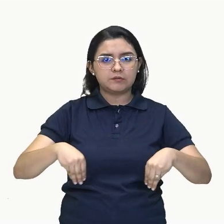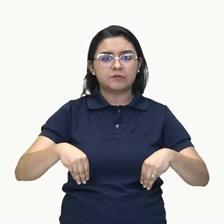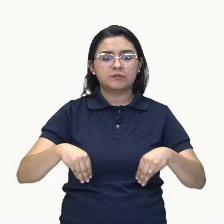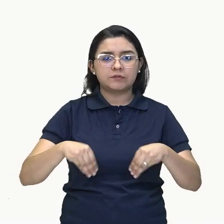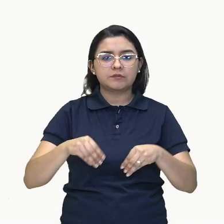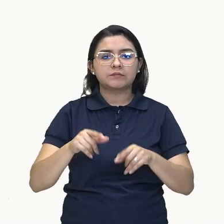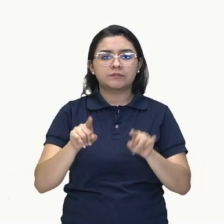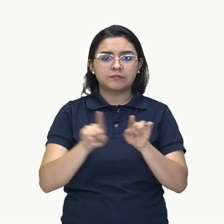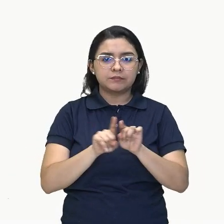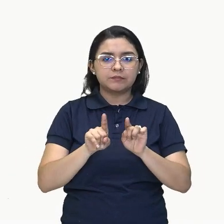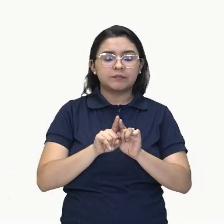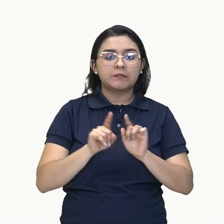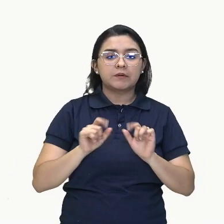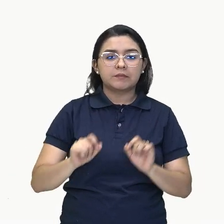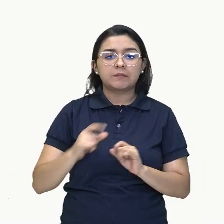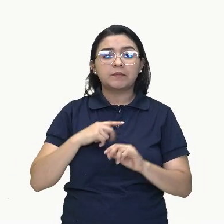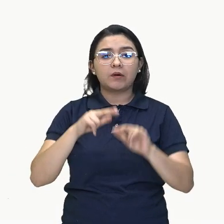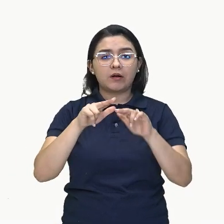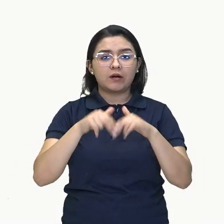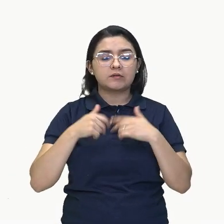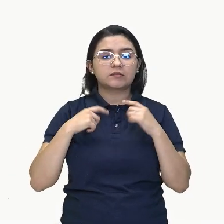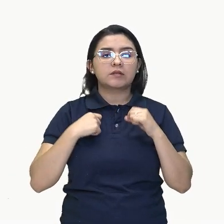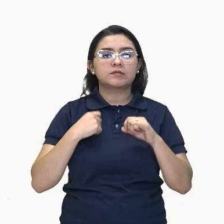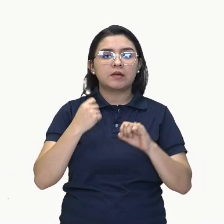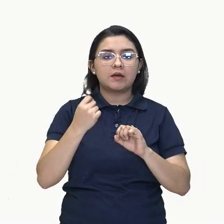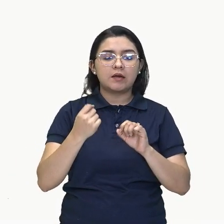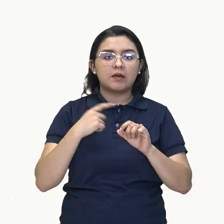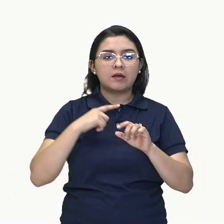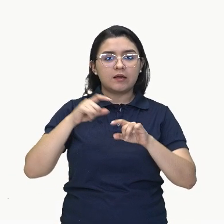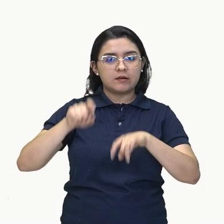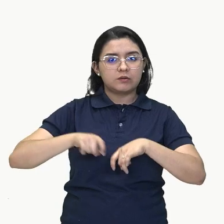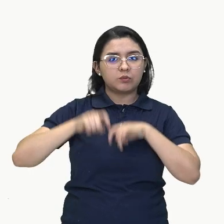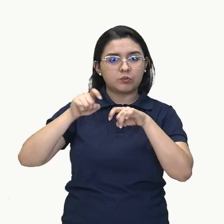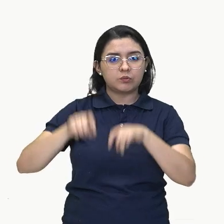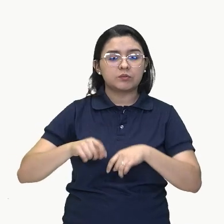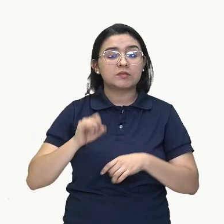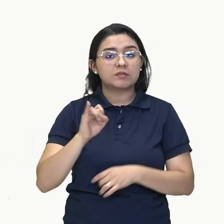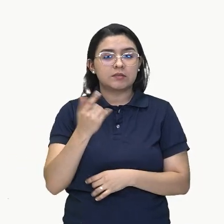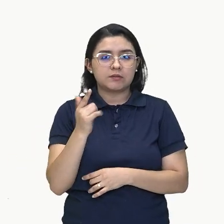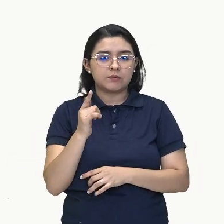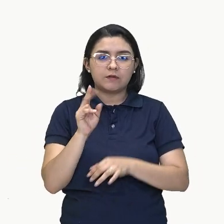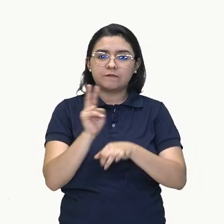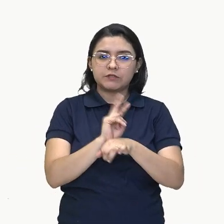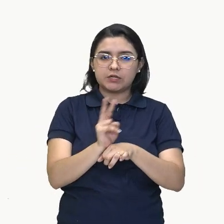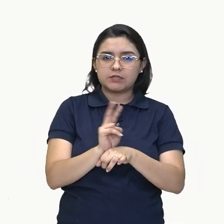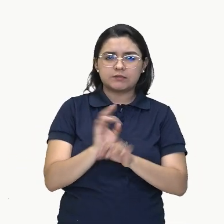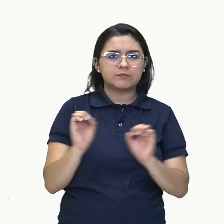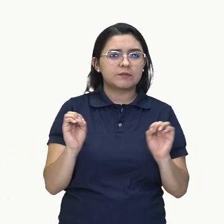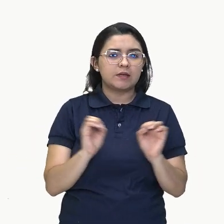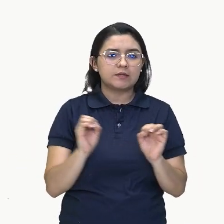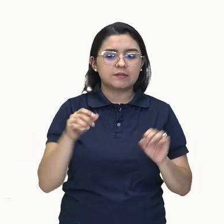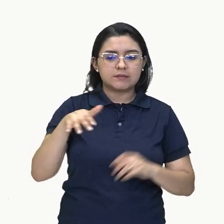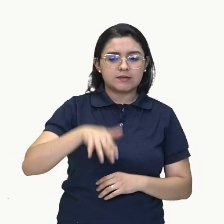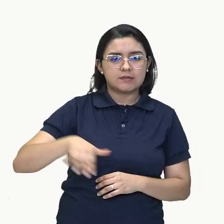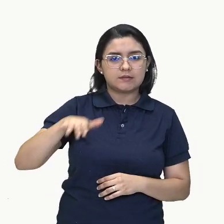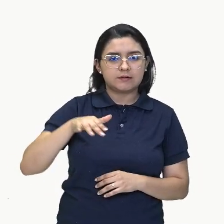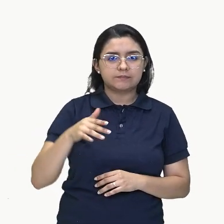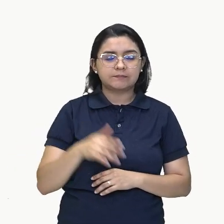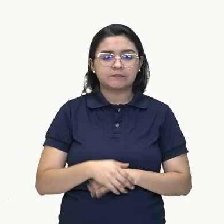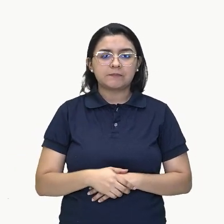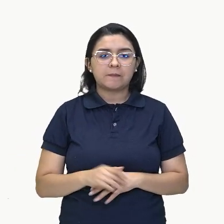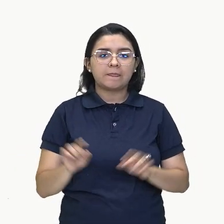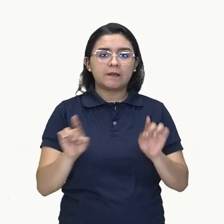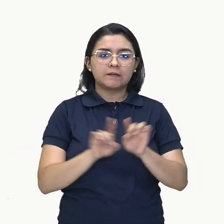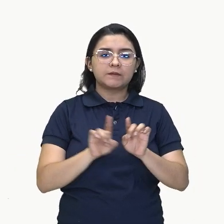Bastante ameaçada, né, com essas atividades, principalmente se não há fiscalização dessas áreas, né? Entre